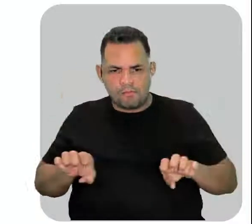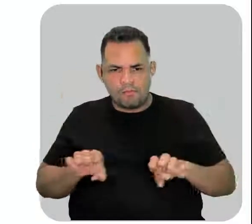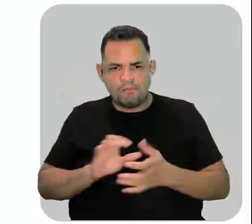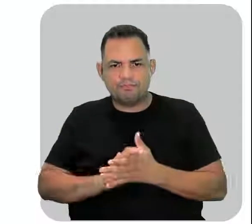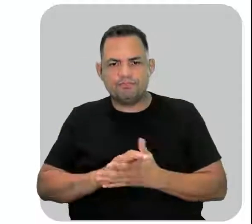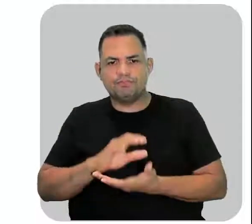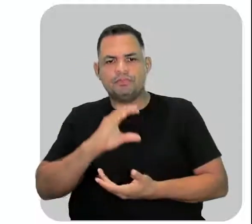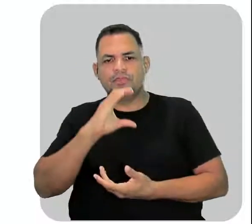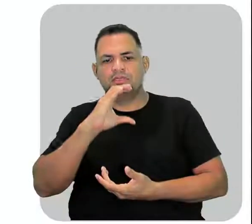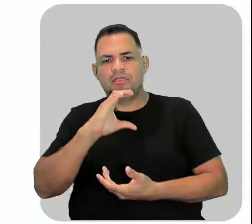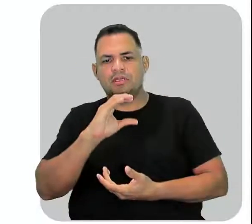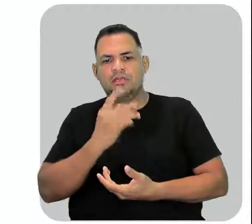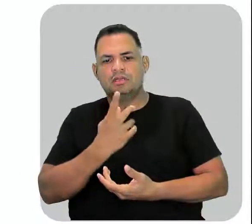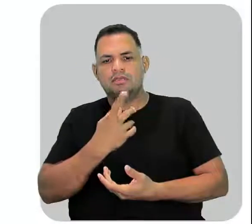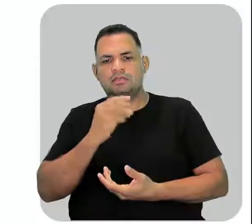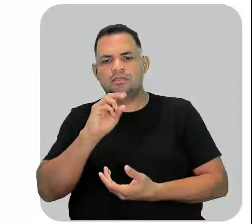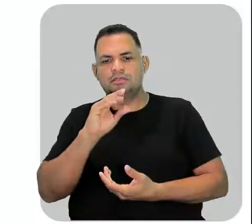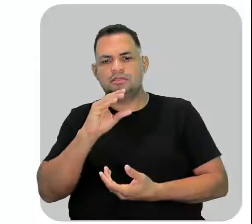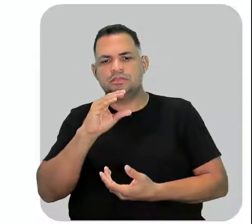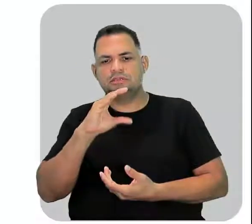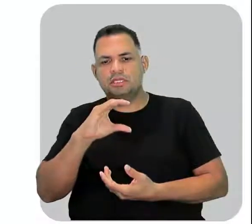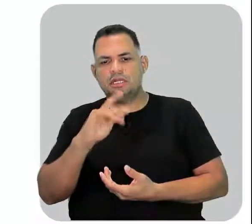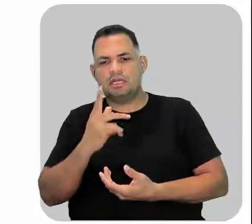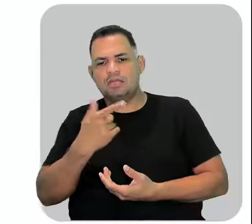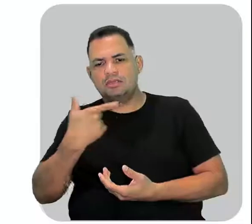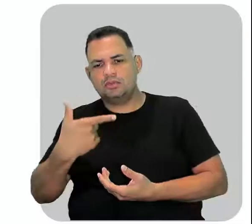CH3, CH2,